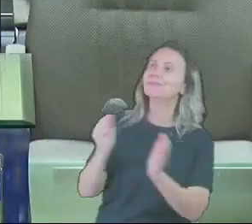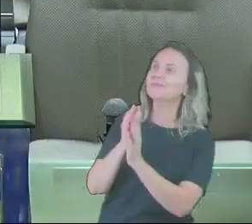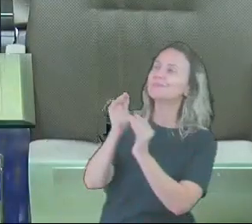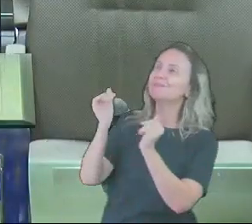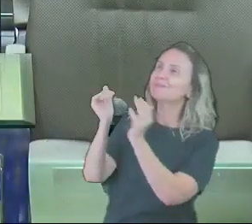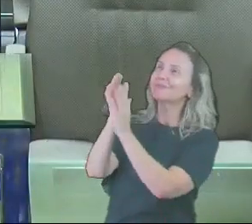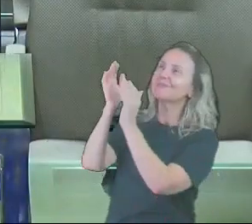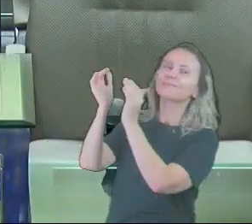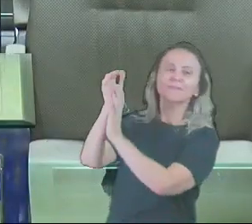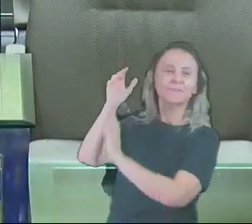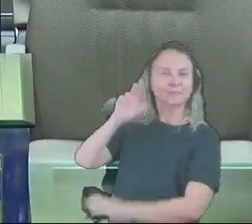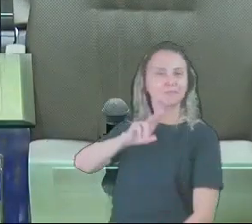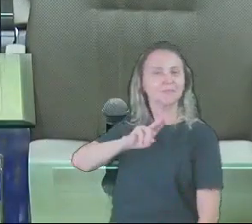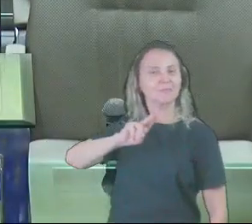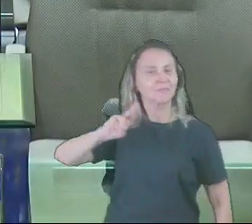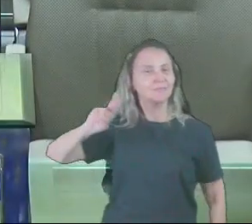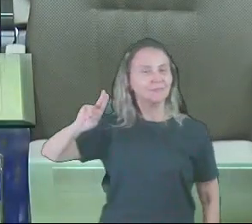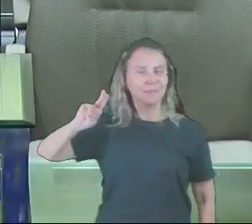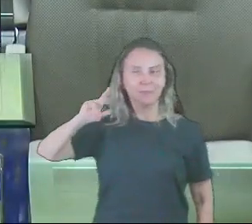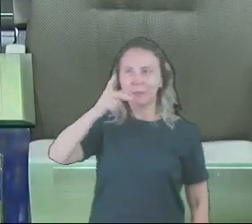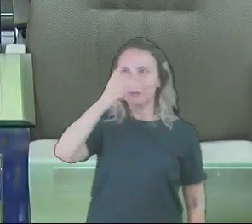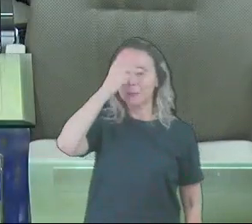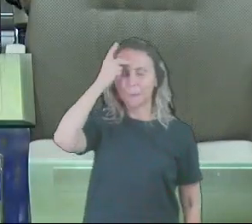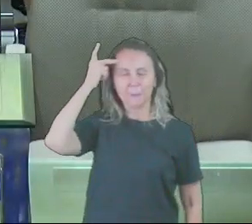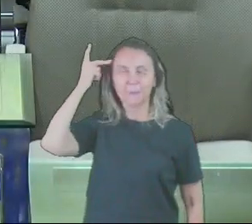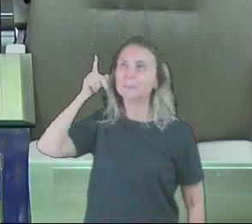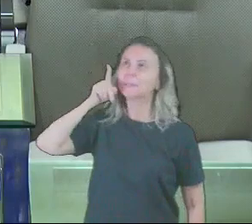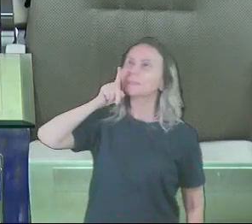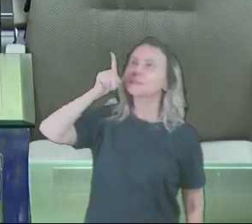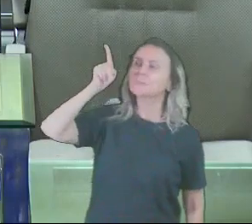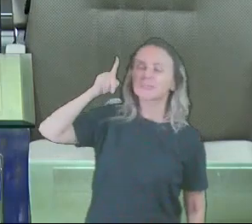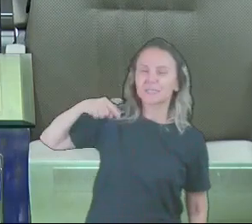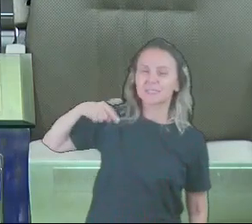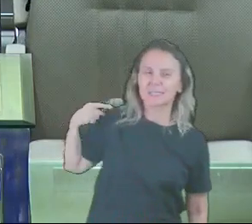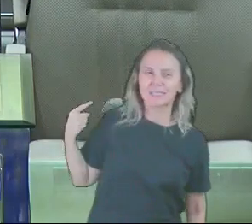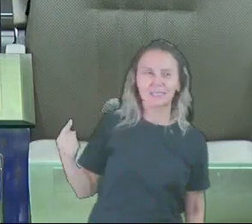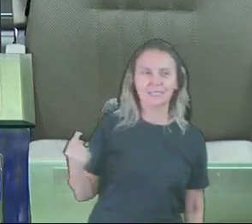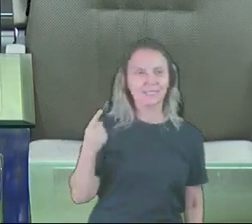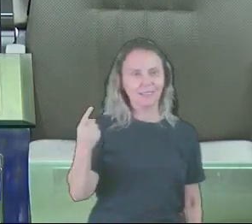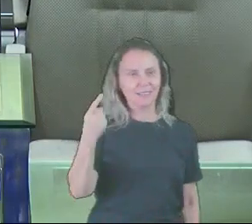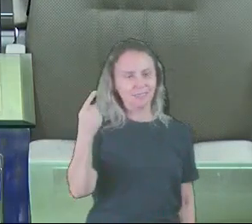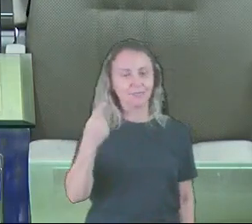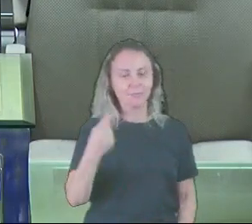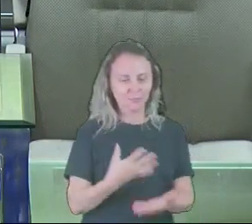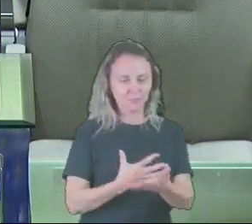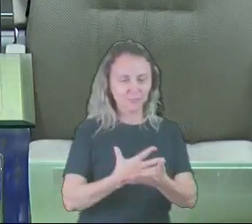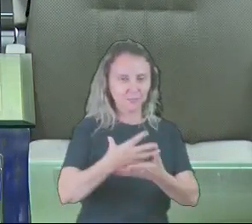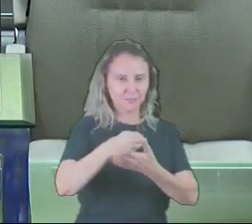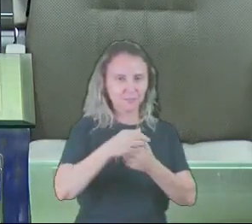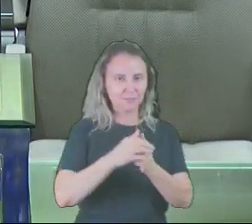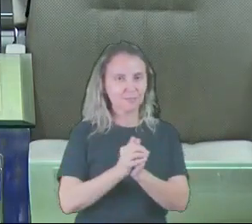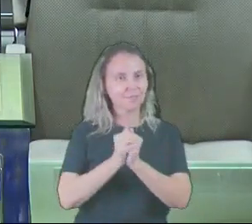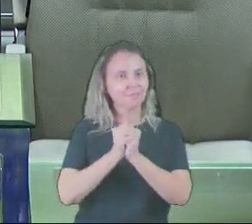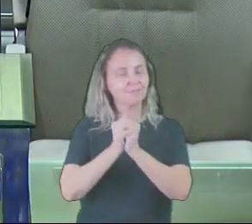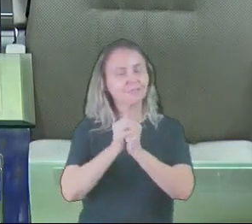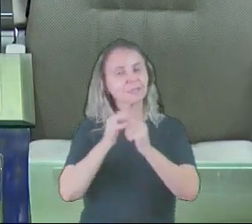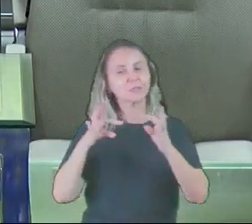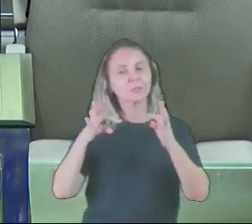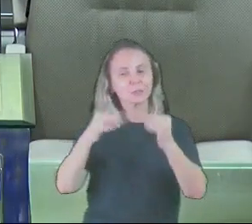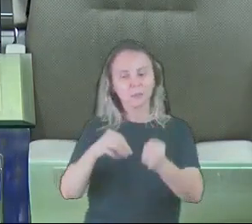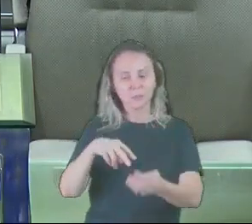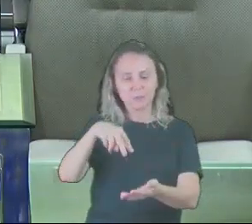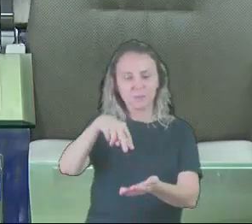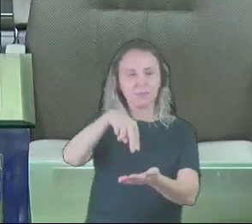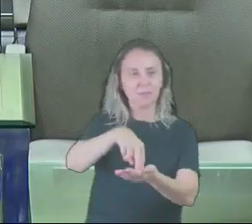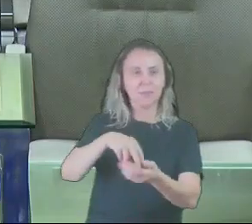o nome do eterno para todo sempre você diz Amém por isso fica de pé